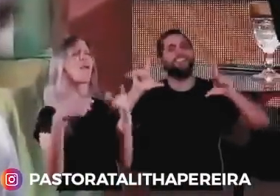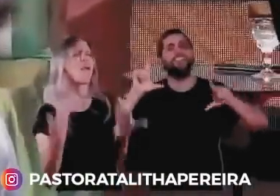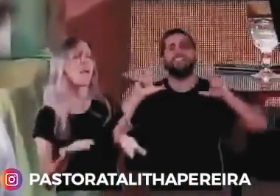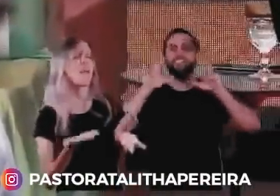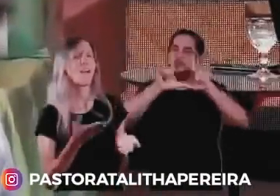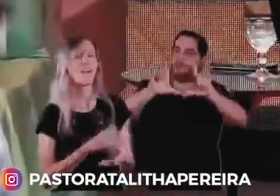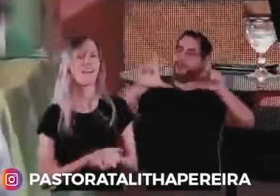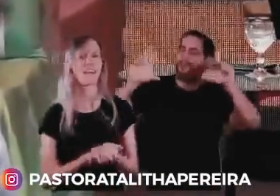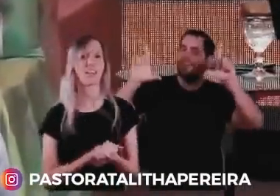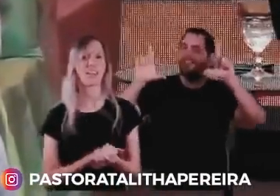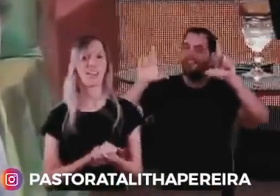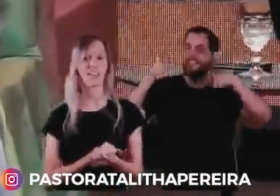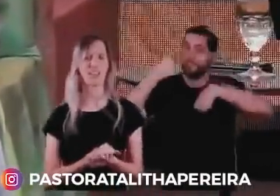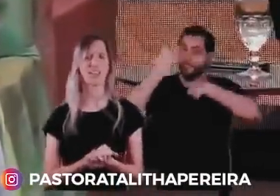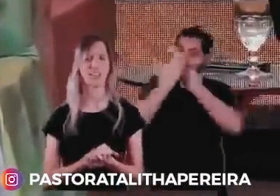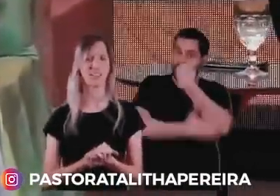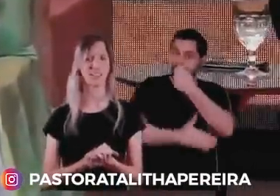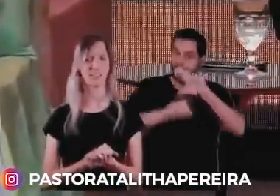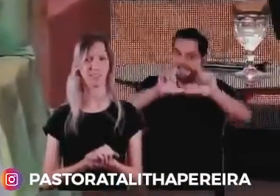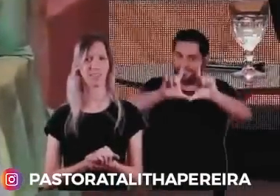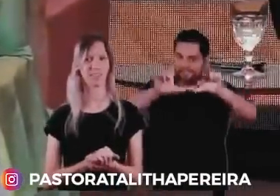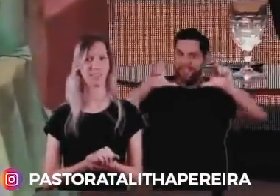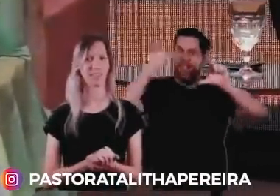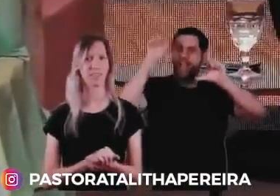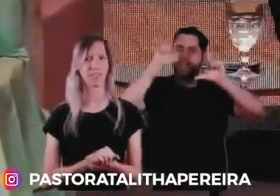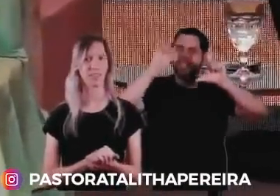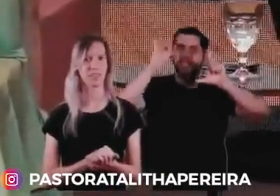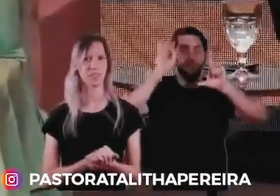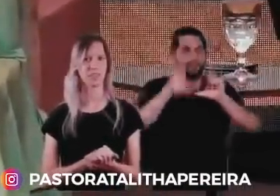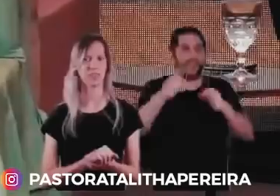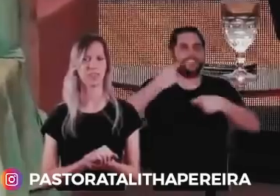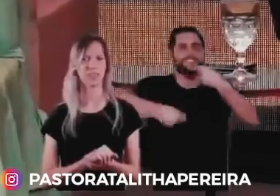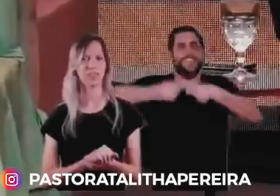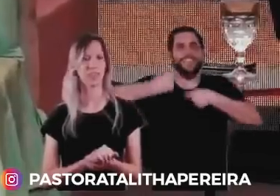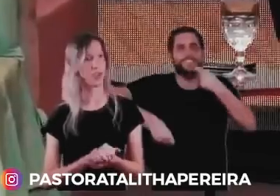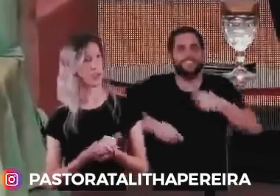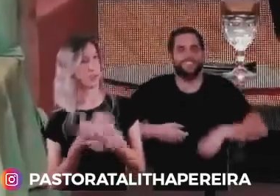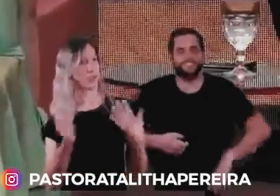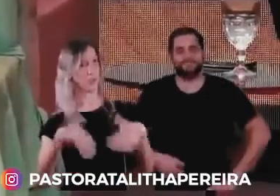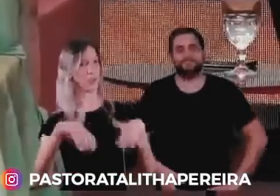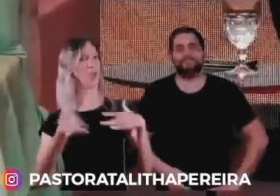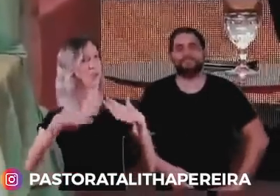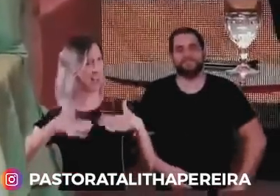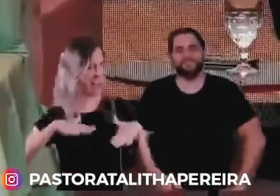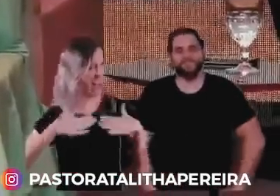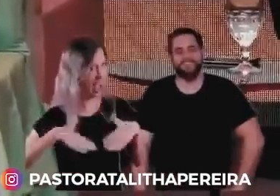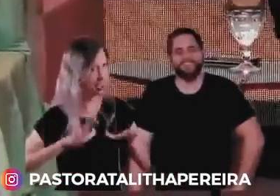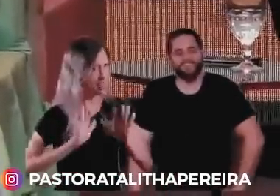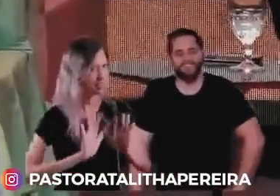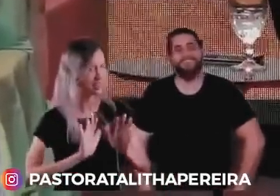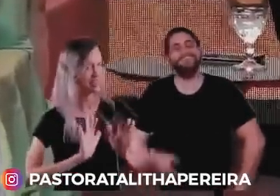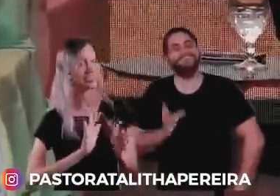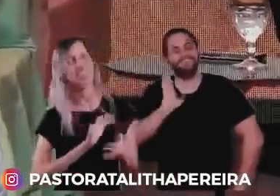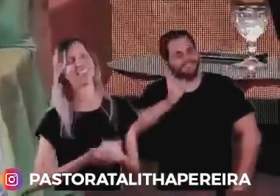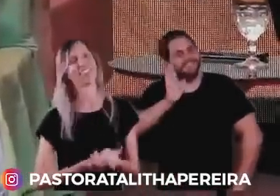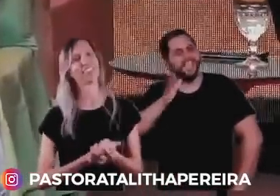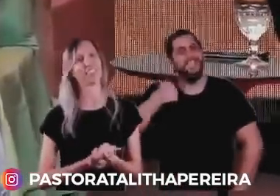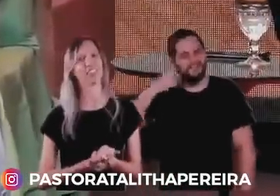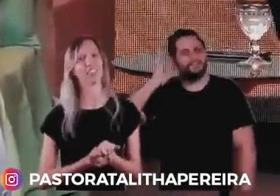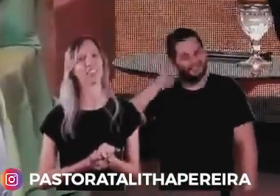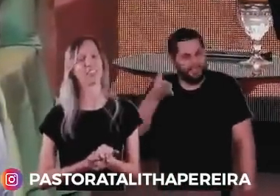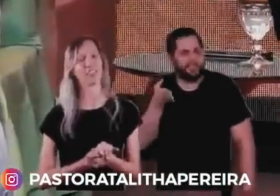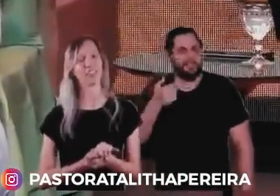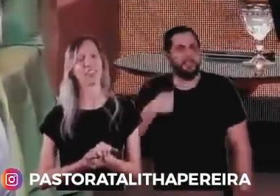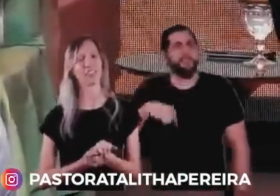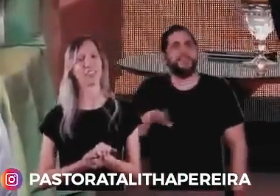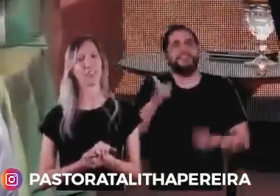uma plaquinha de madeira na frente da quadra. Aqui só sexo. Menino, tem calma. Não, mas vou. É justamente para